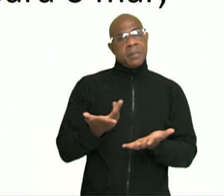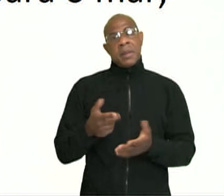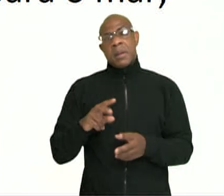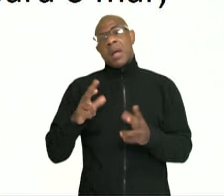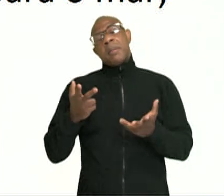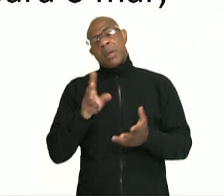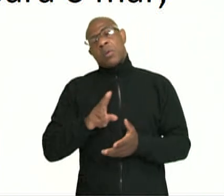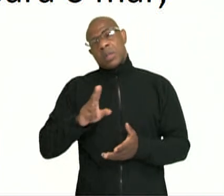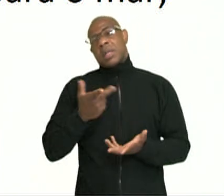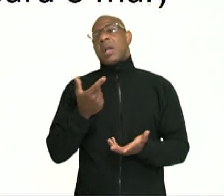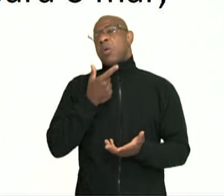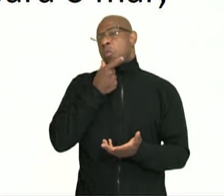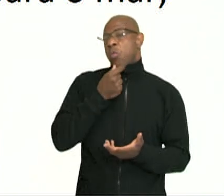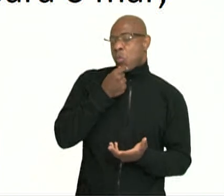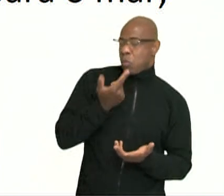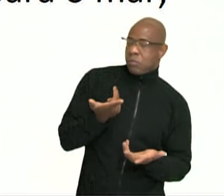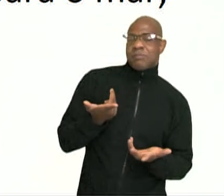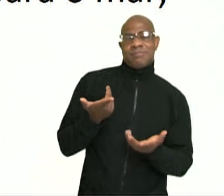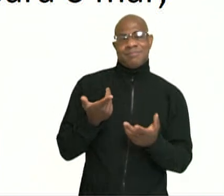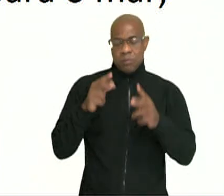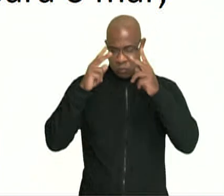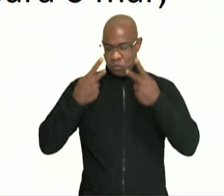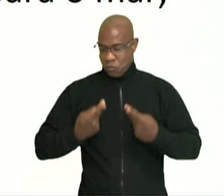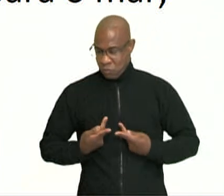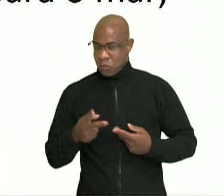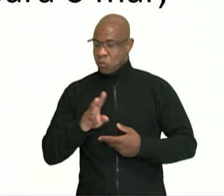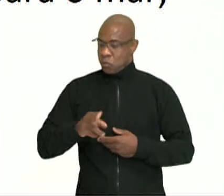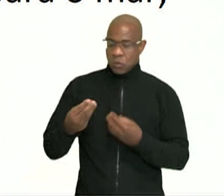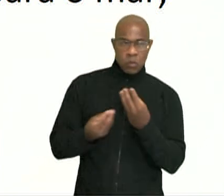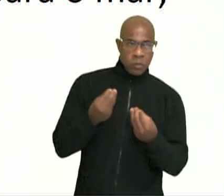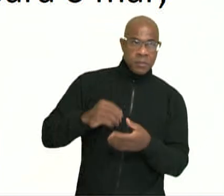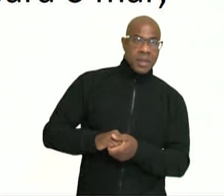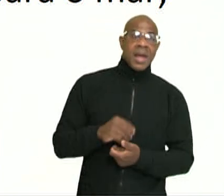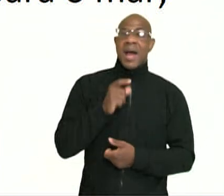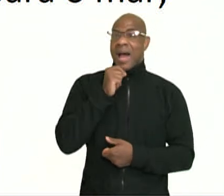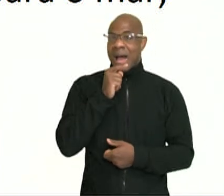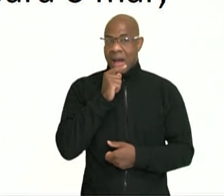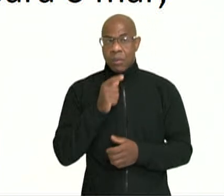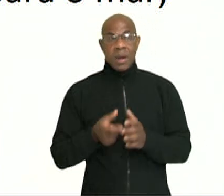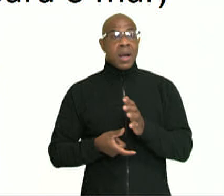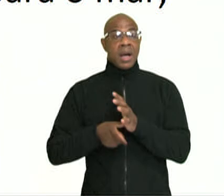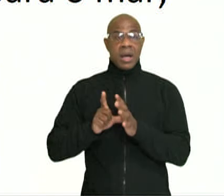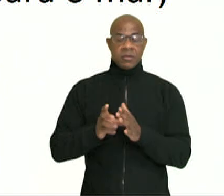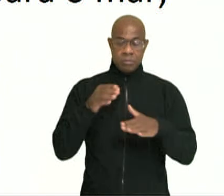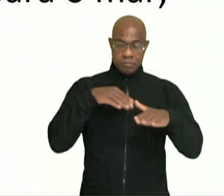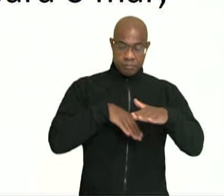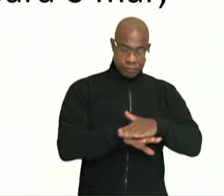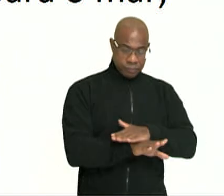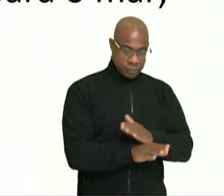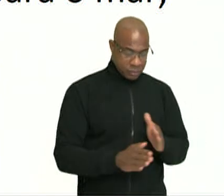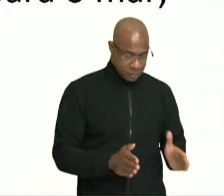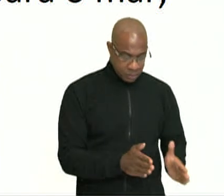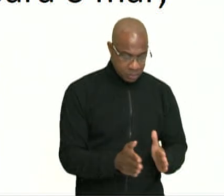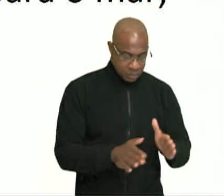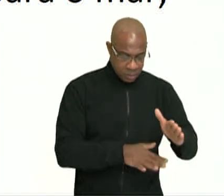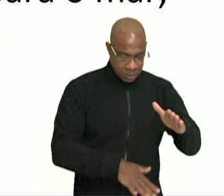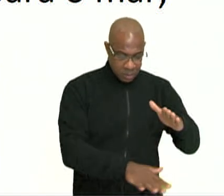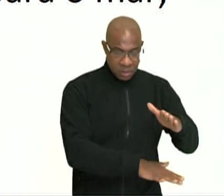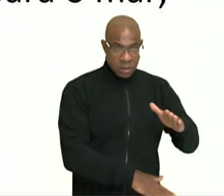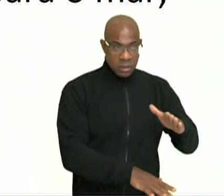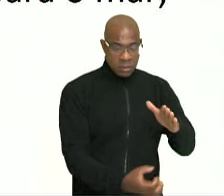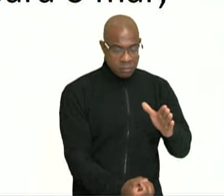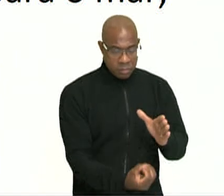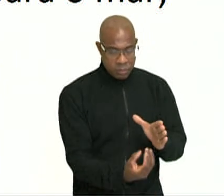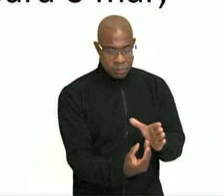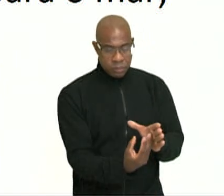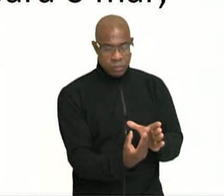impacto na deriva polar. Isso porque a água dos lençóis freáticos, antes armazenada no subterrâneo, tende a fluir para o